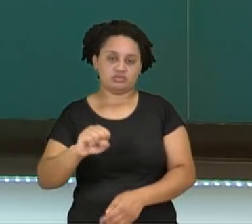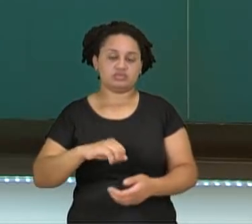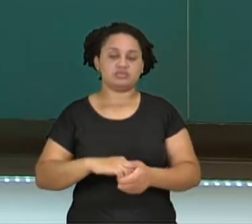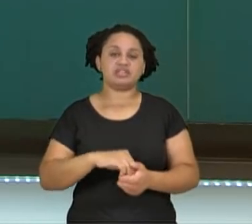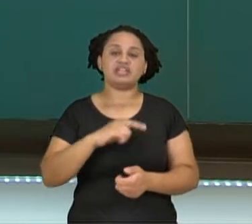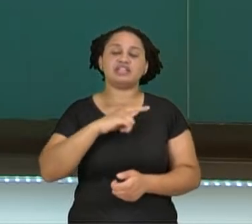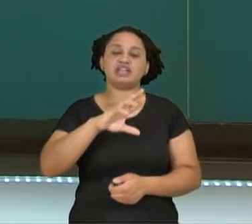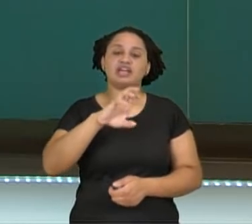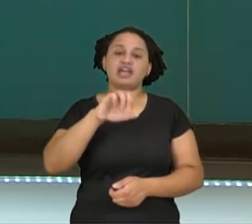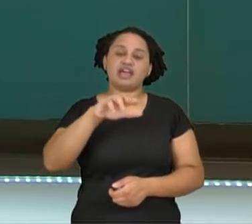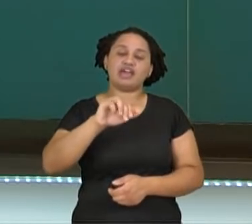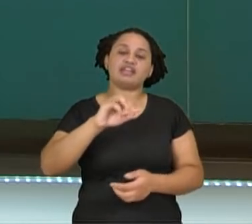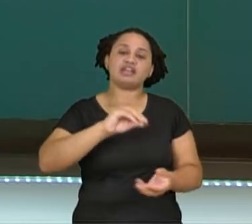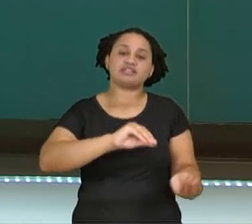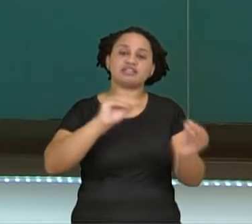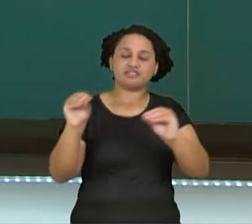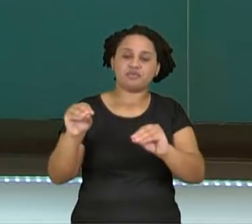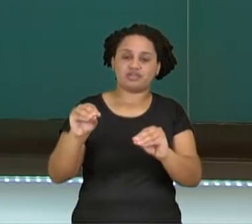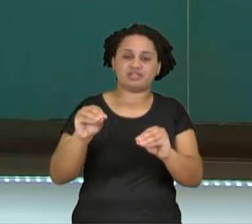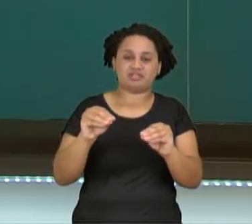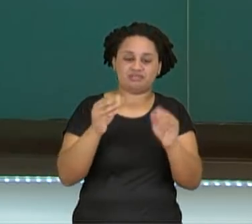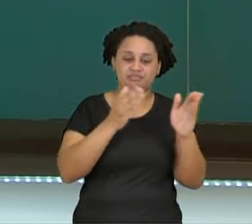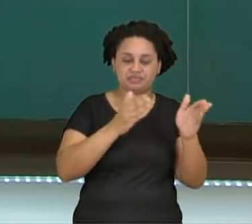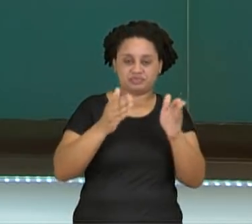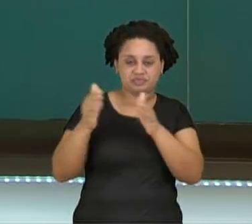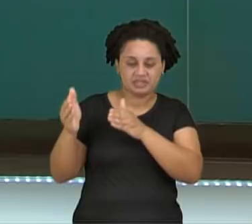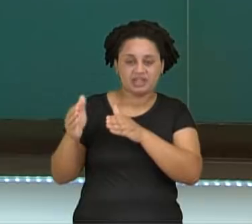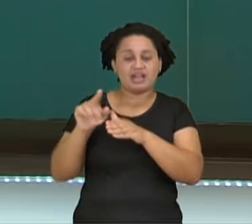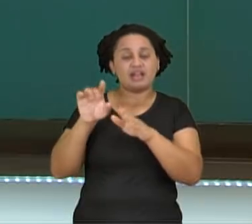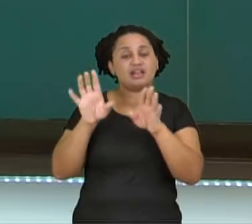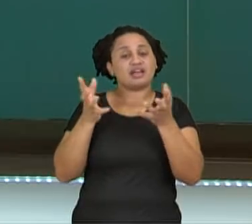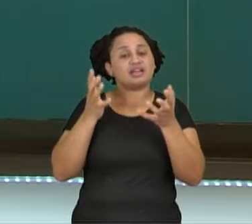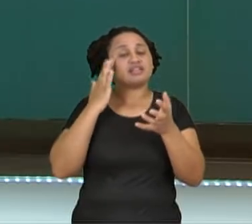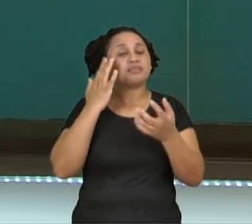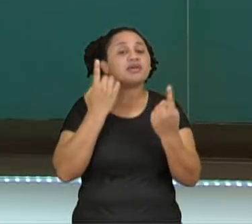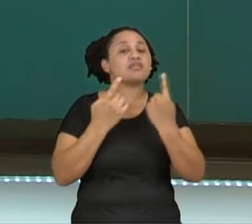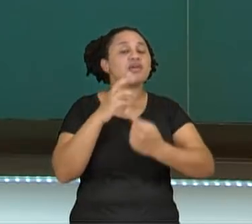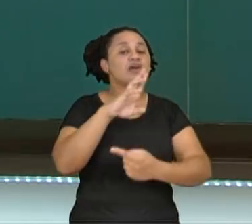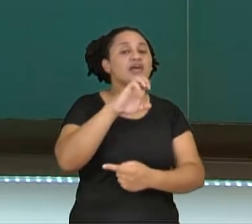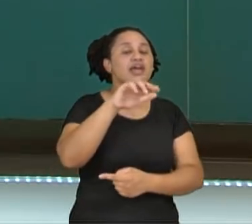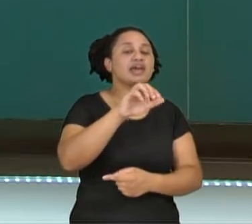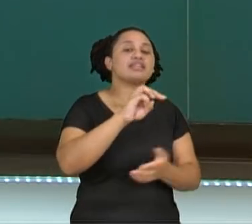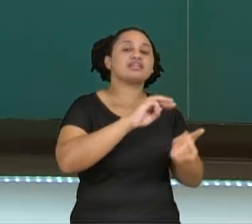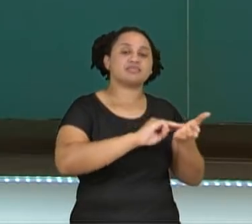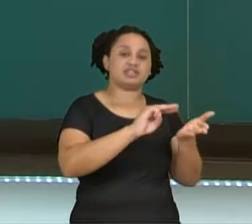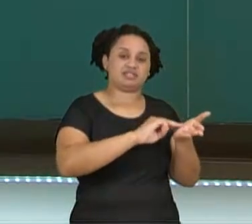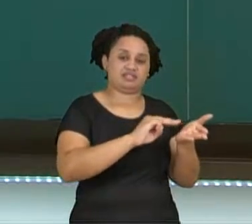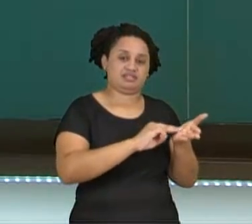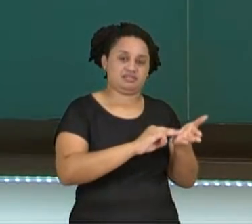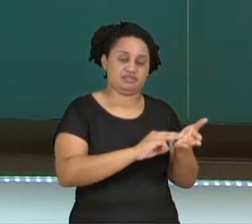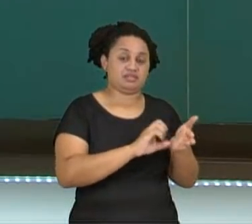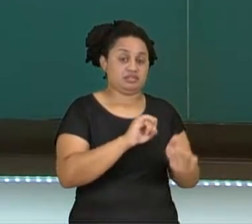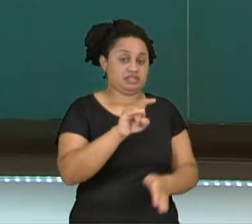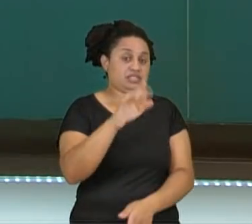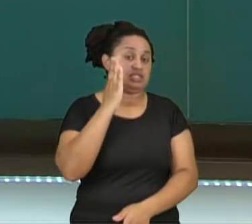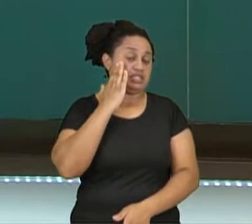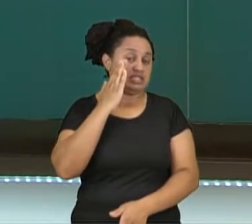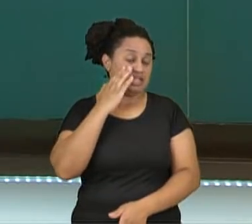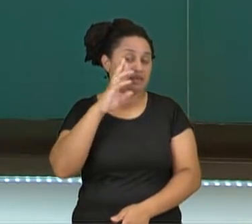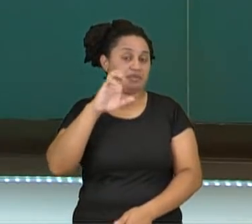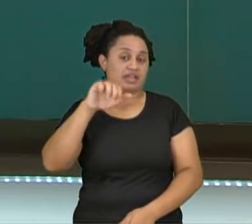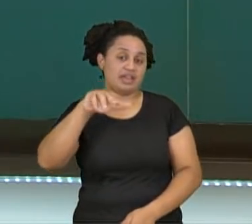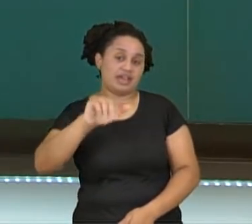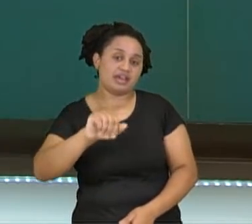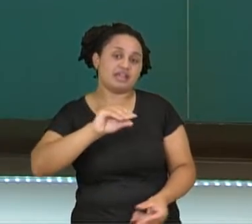RNA transportador. E ele quer saber qual foi o RNA mensageiro. Se você sabe que o RNA transportador tem